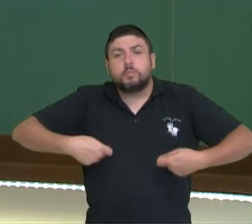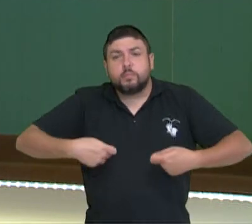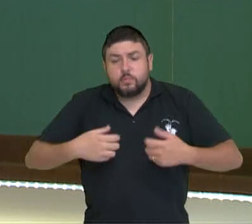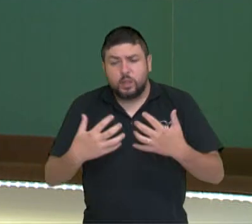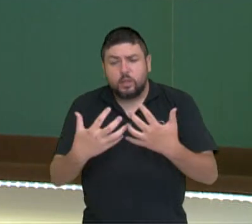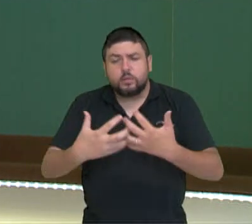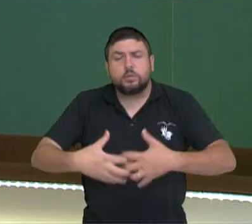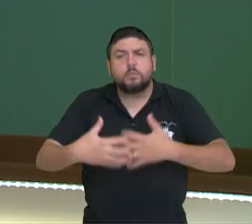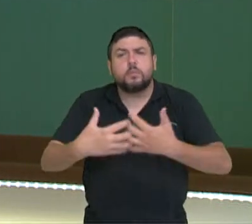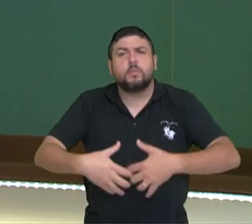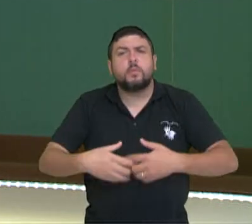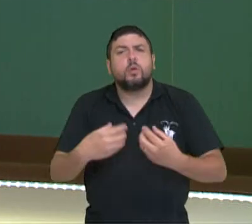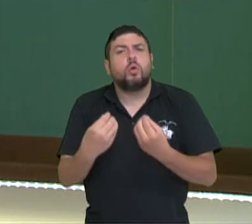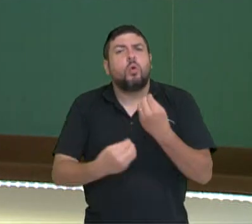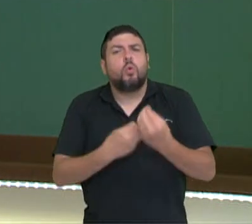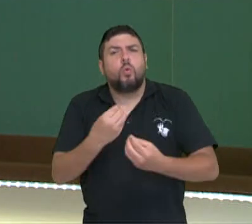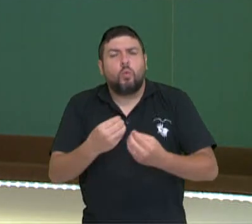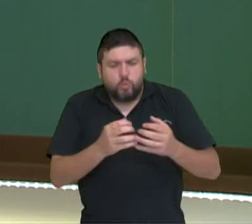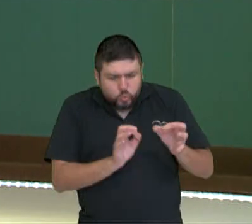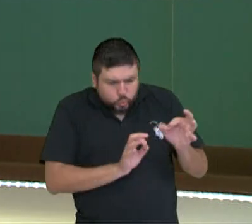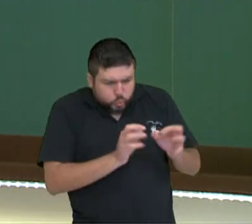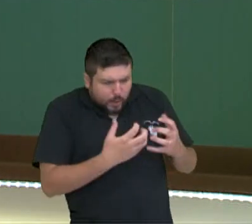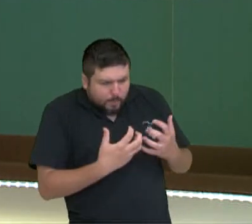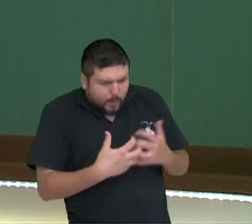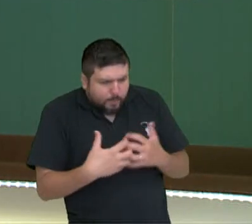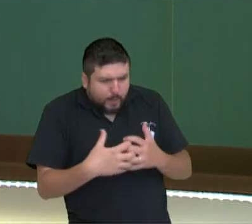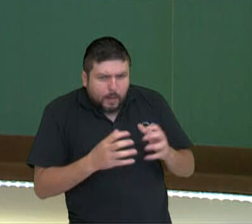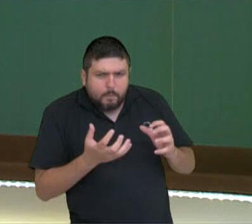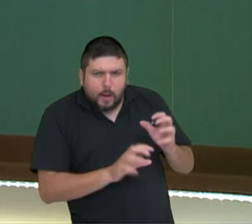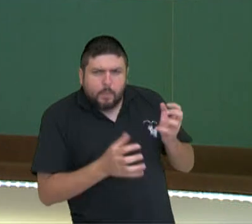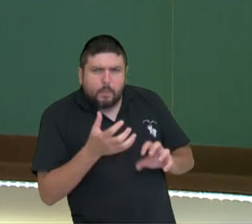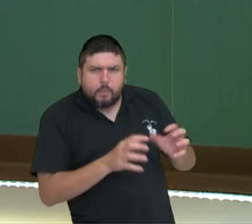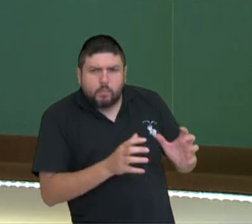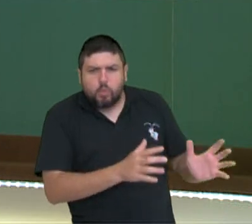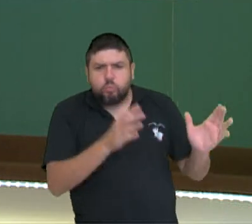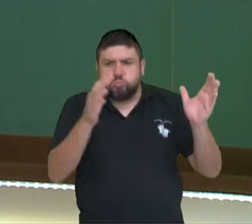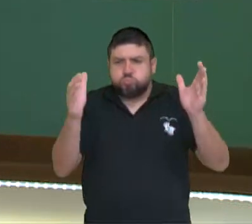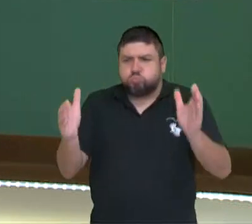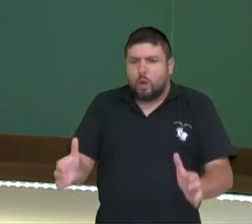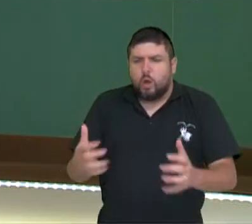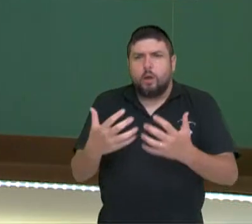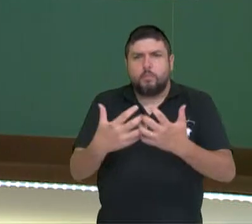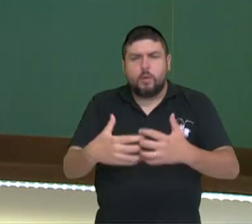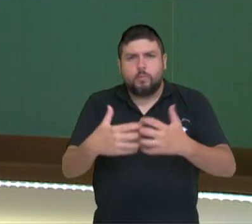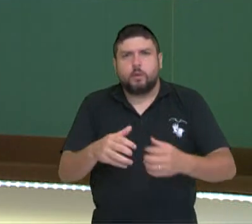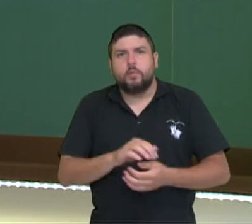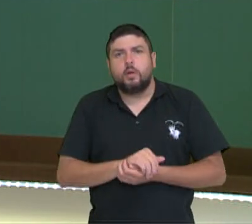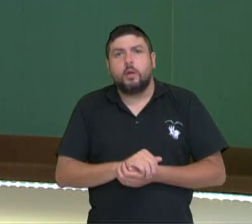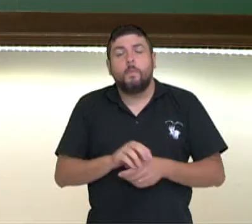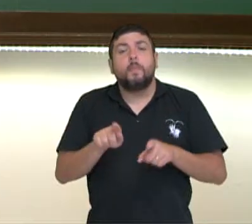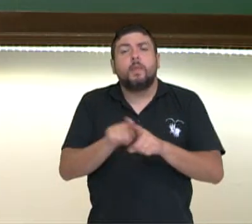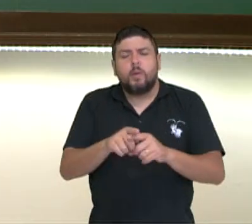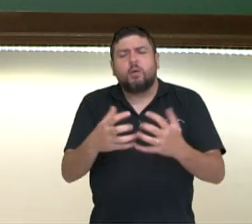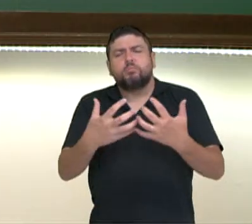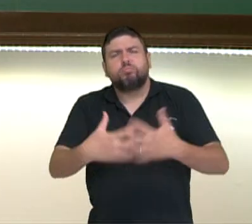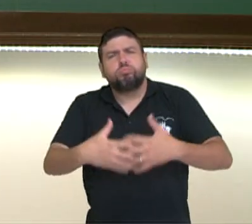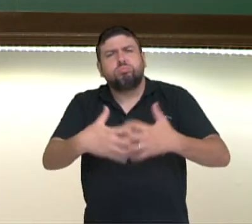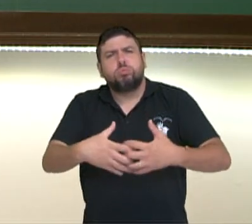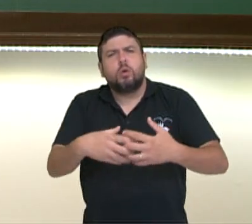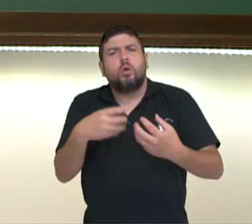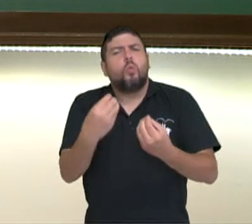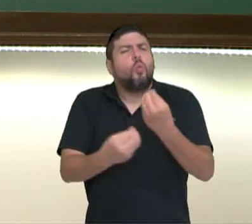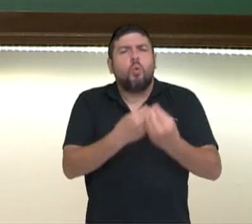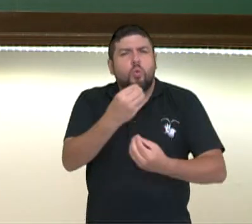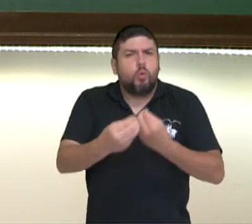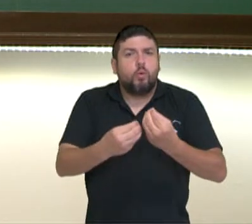máquinas que iam estar nas fábricas. Também vai ser o carvão mineral, que vai ser a fonte de energia que vai garantir